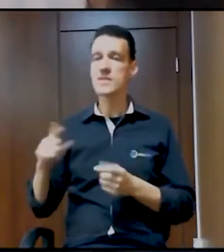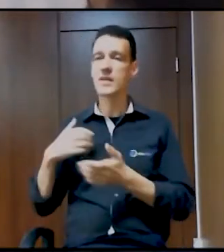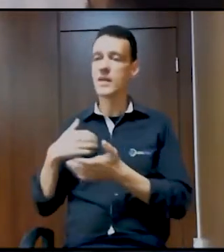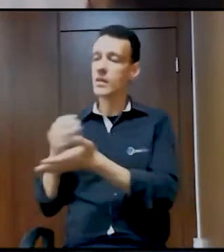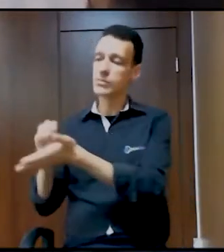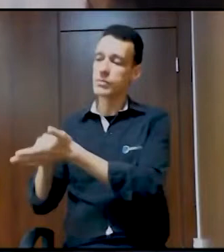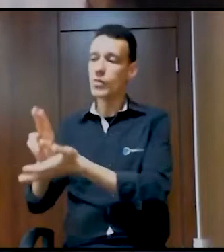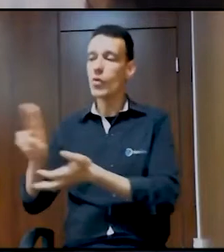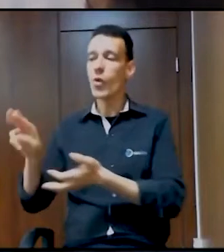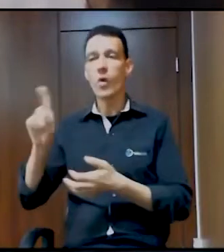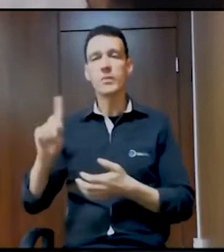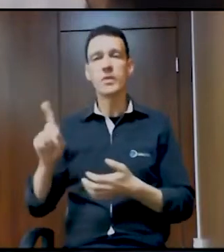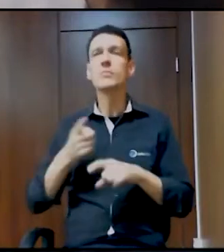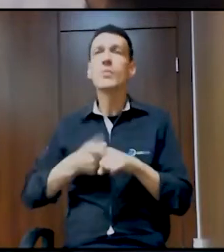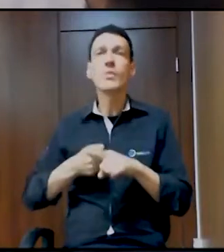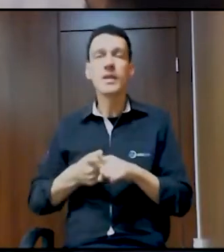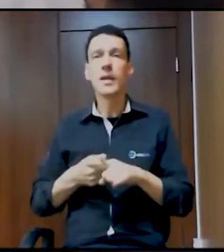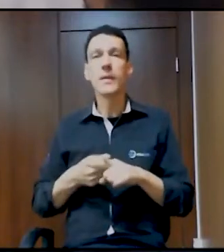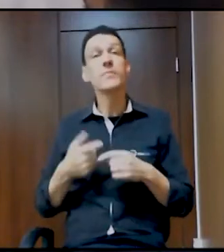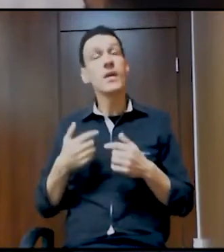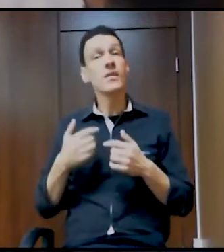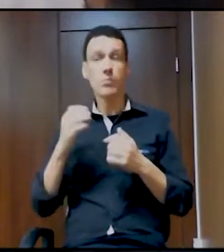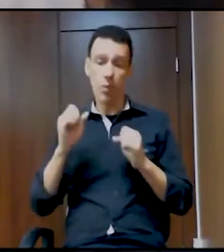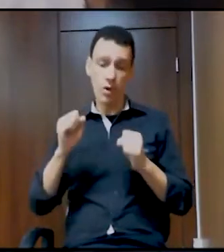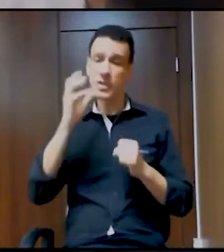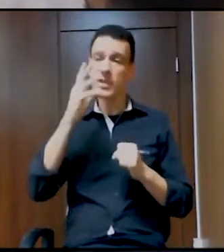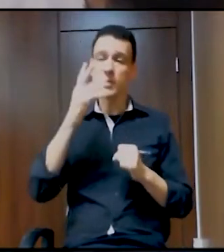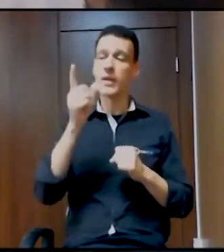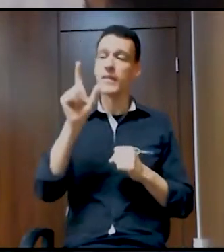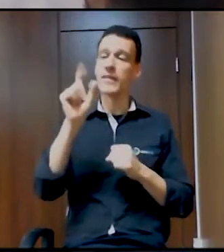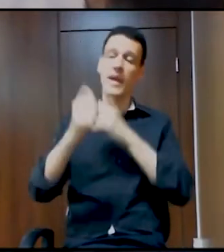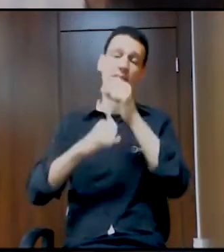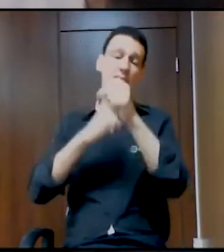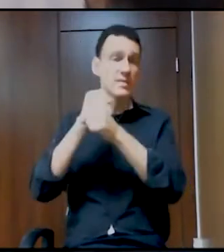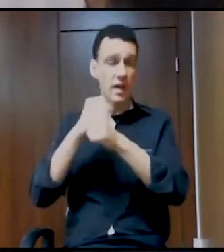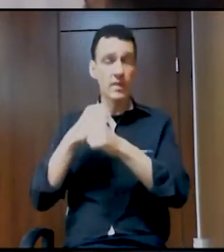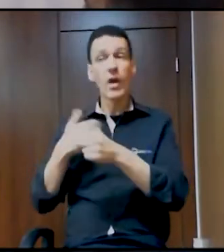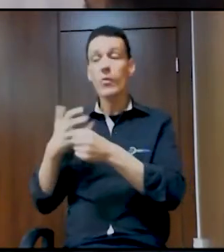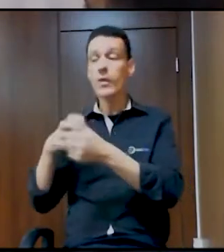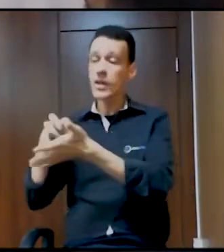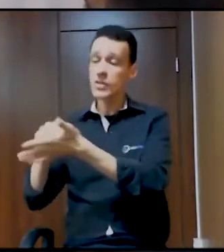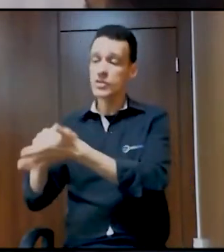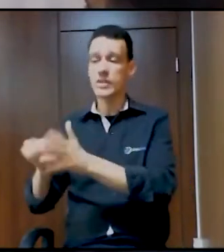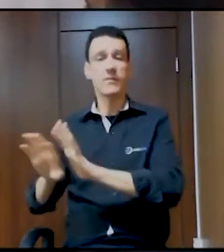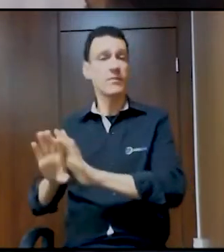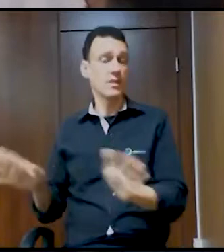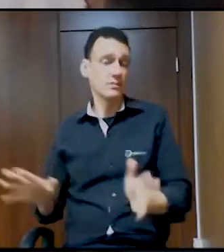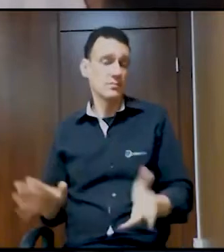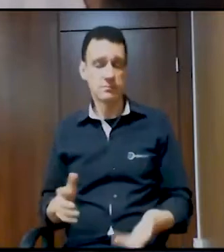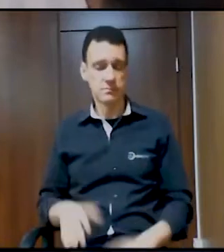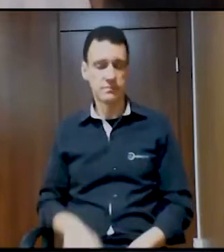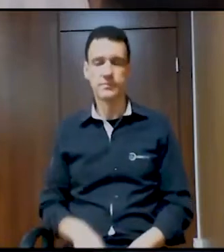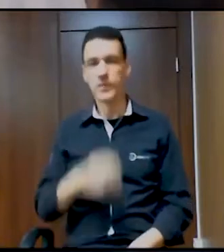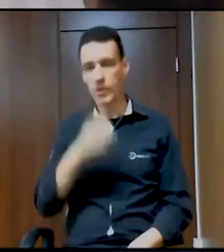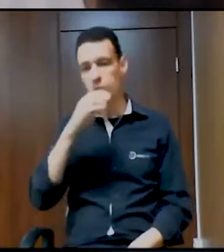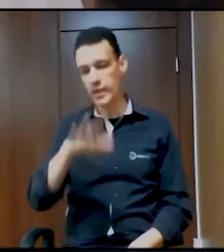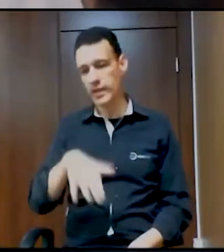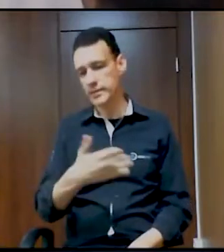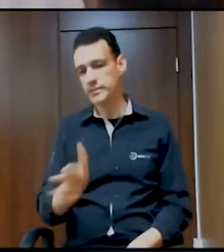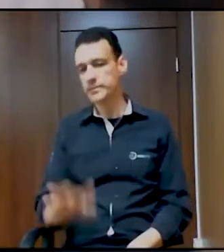quê? Pode demorar 10 anos, quero estar inscrito. Existe o programa. Boa tarde, obrigado.